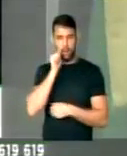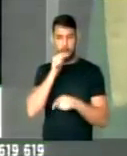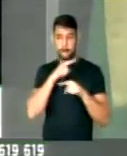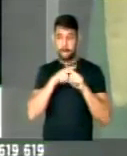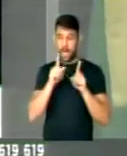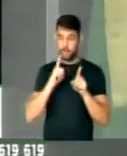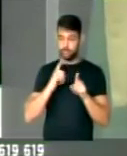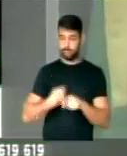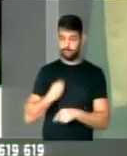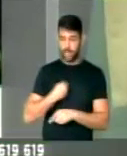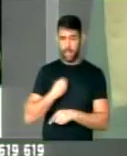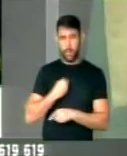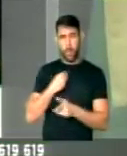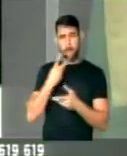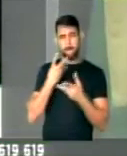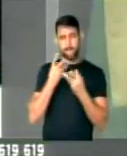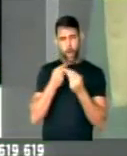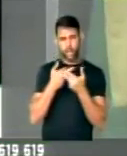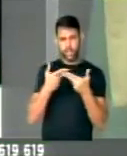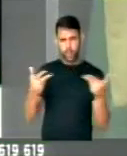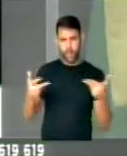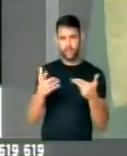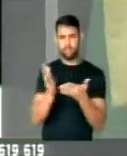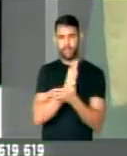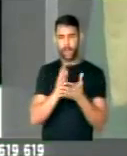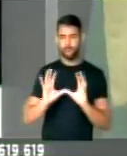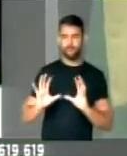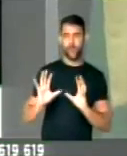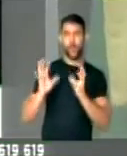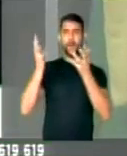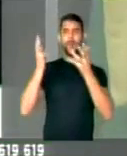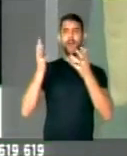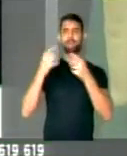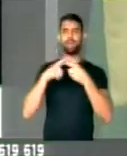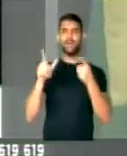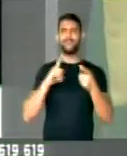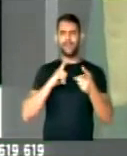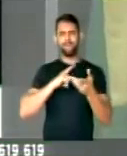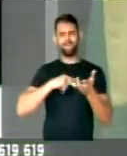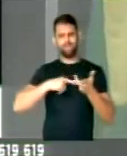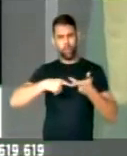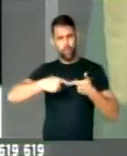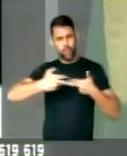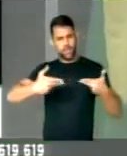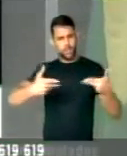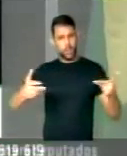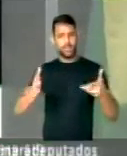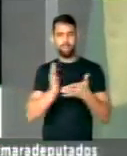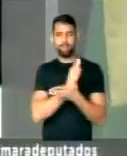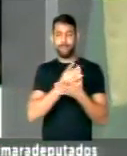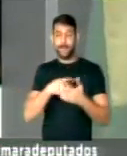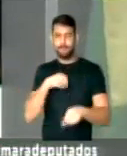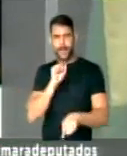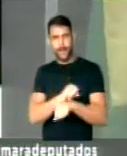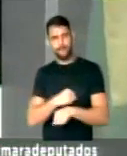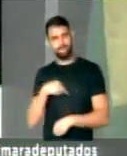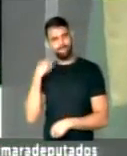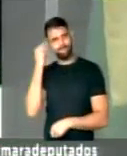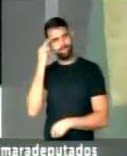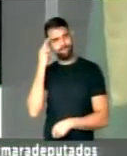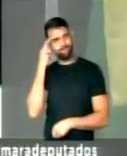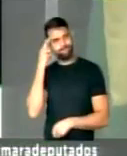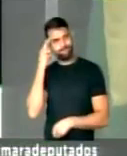nós temos muitos motivos para comemorar, mas temos muitos motivos para repensar.